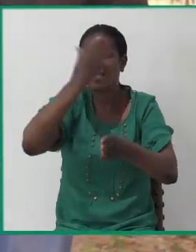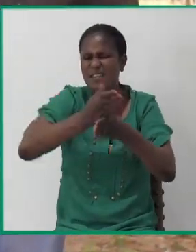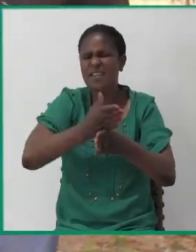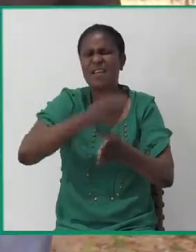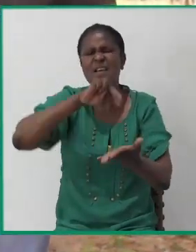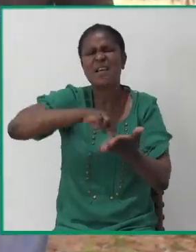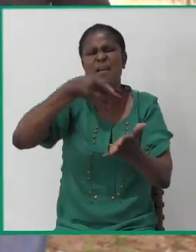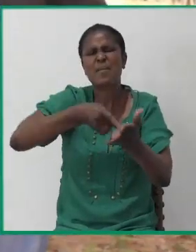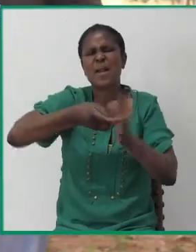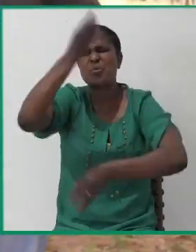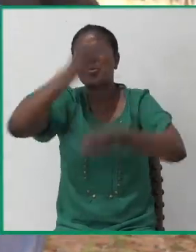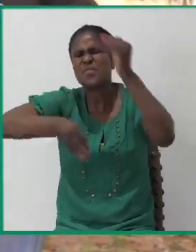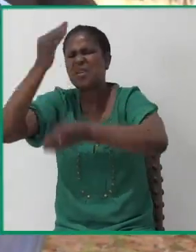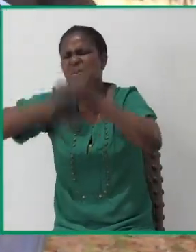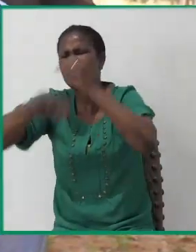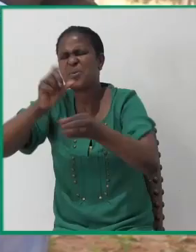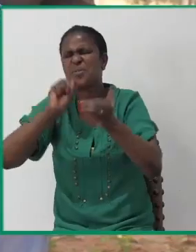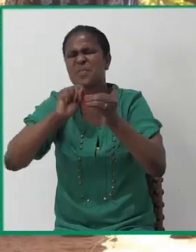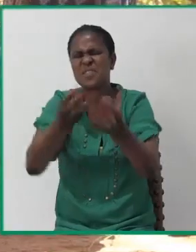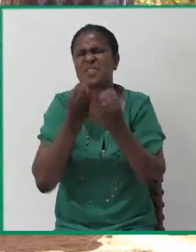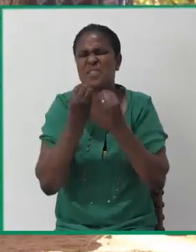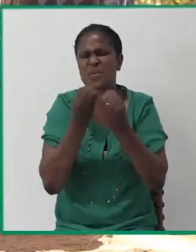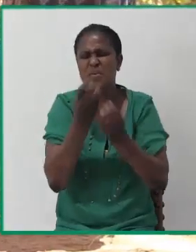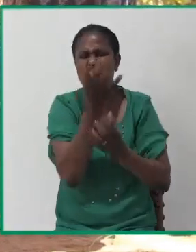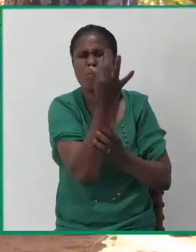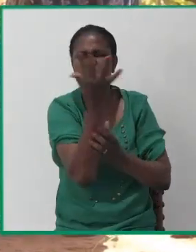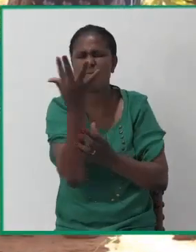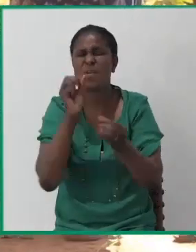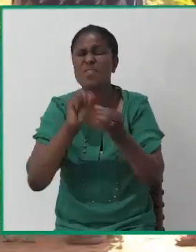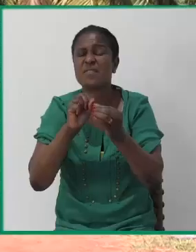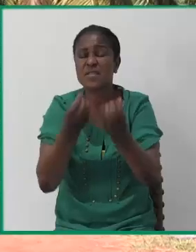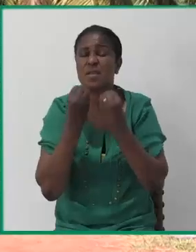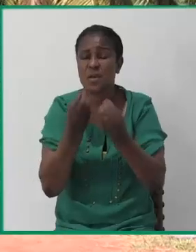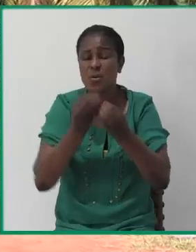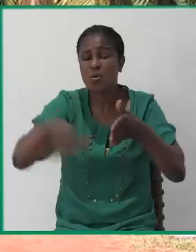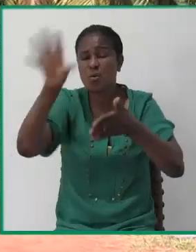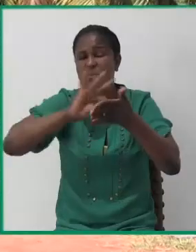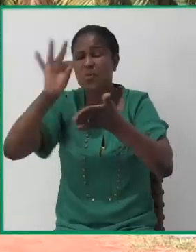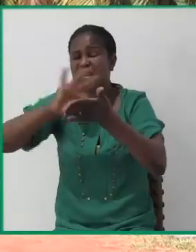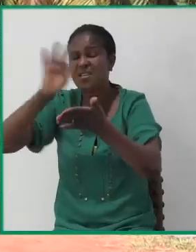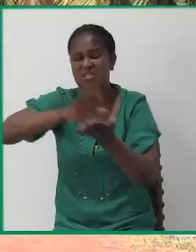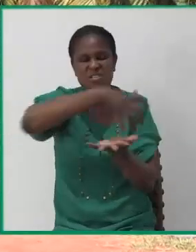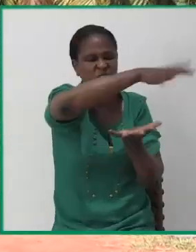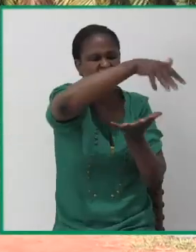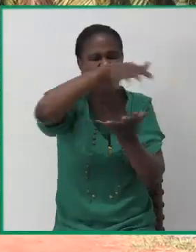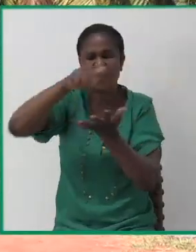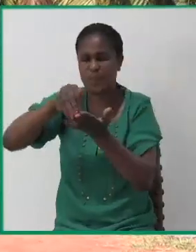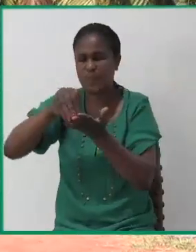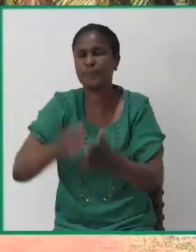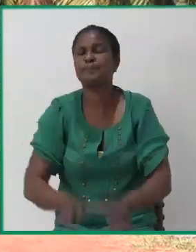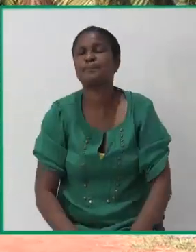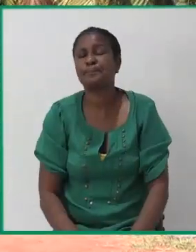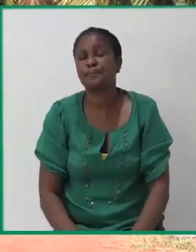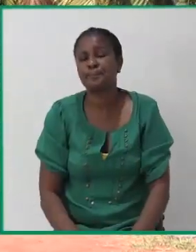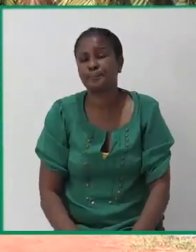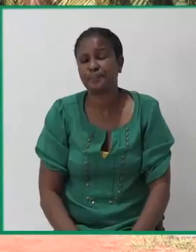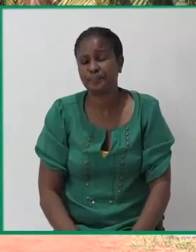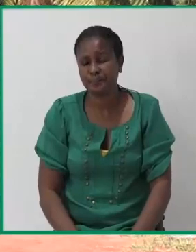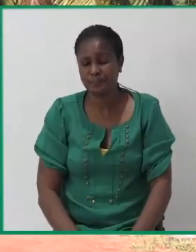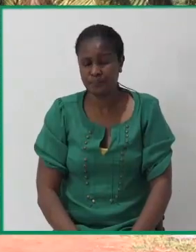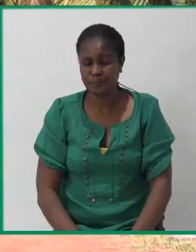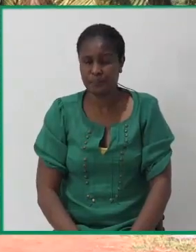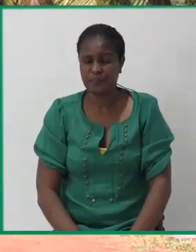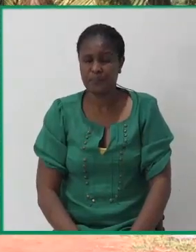planos de negócios, contas e registro de produção. Nós apoiamos mais no sentido de